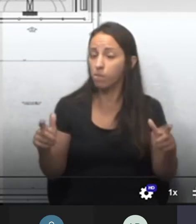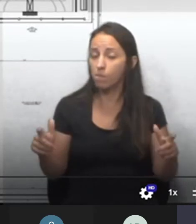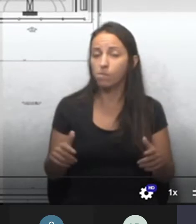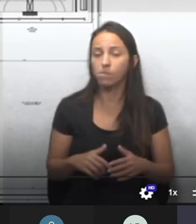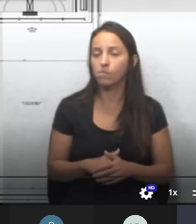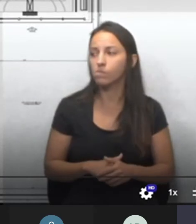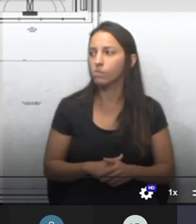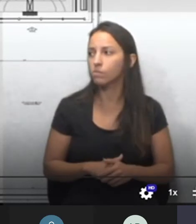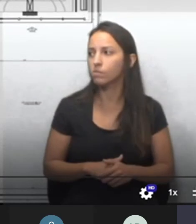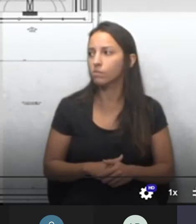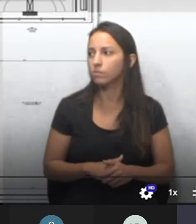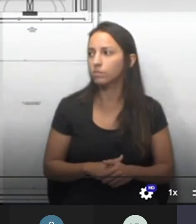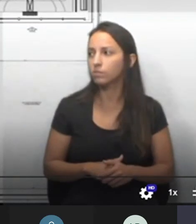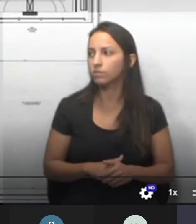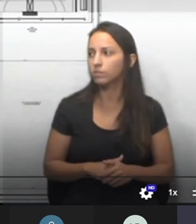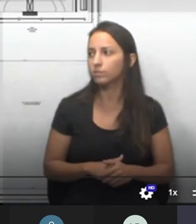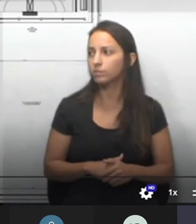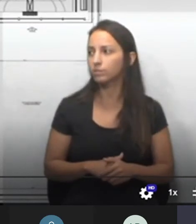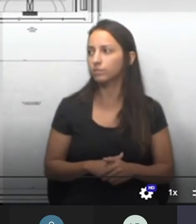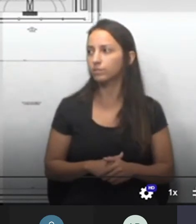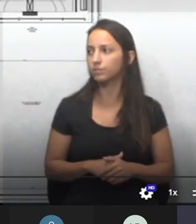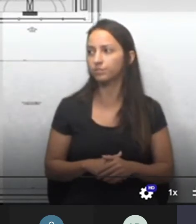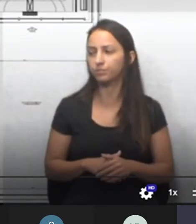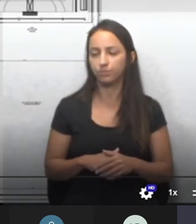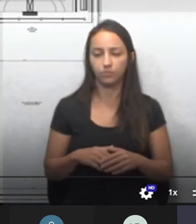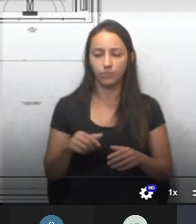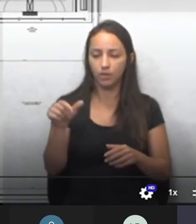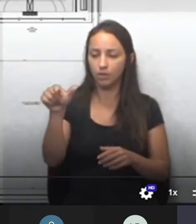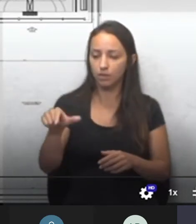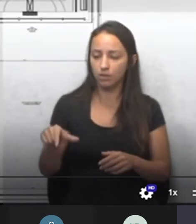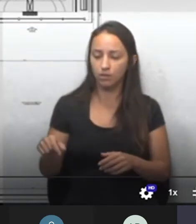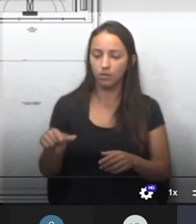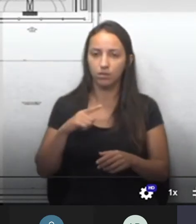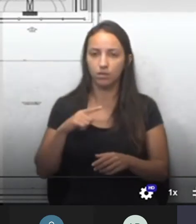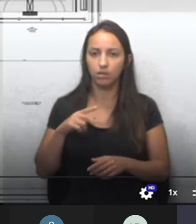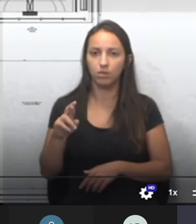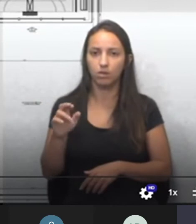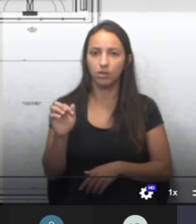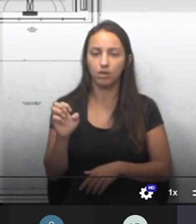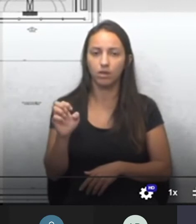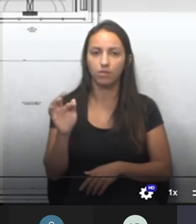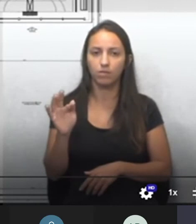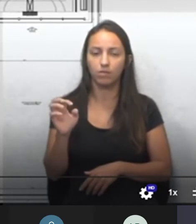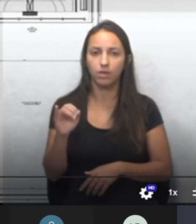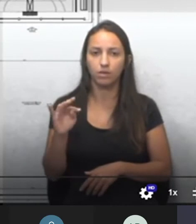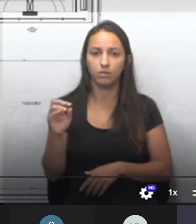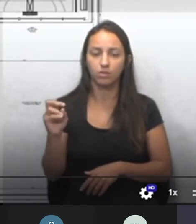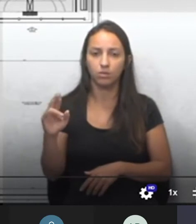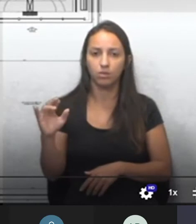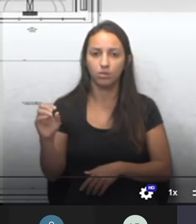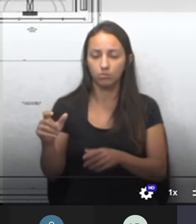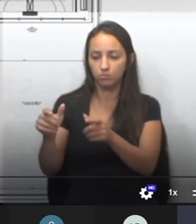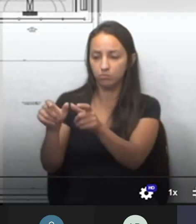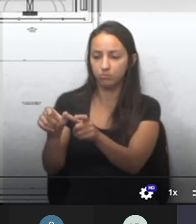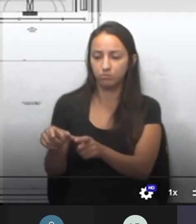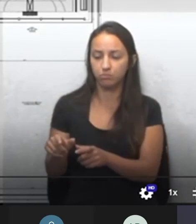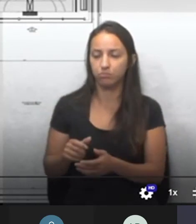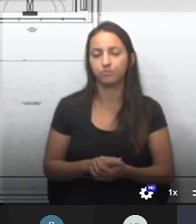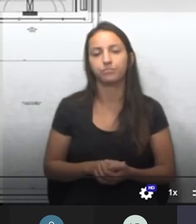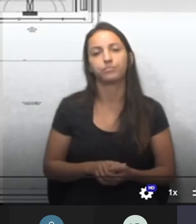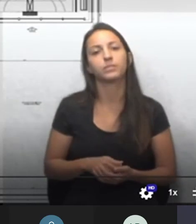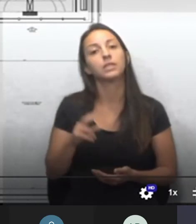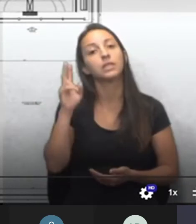Então, tudo isso aqui seria o pátio coberto e aqui mais para o refeitório, tá certo? Lembre-se,